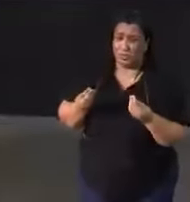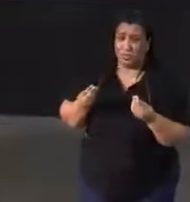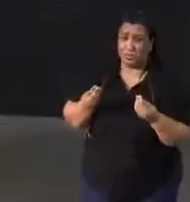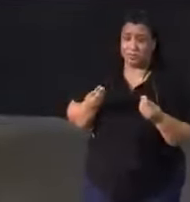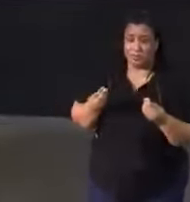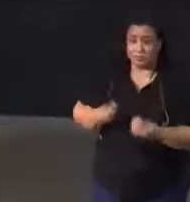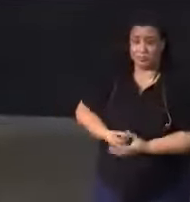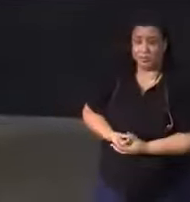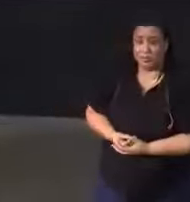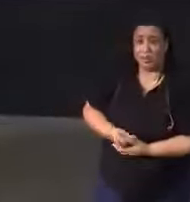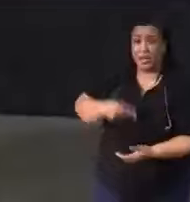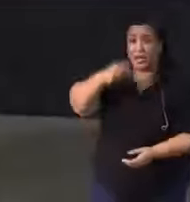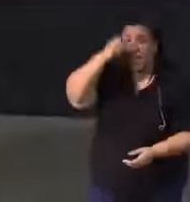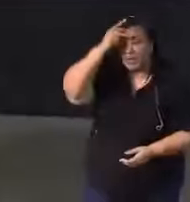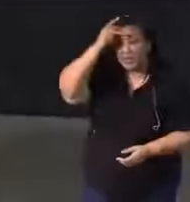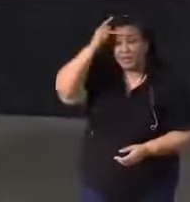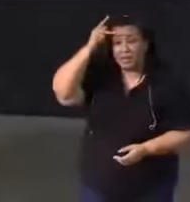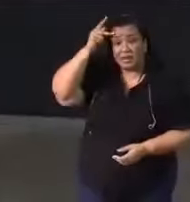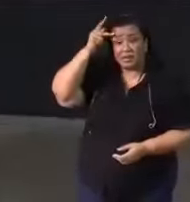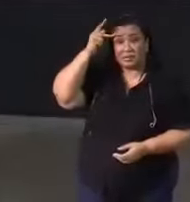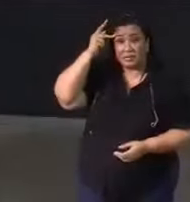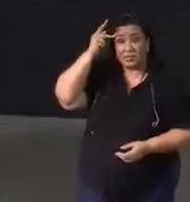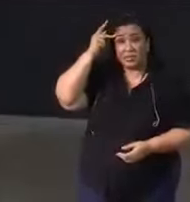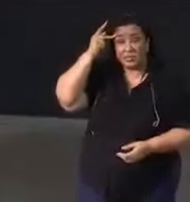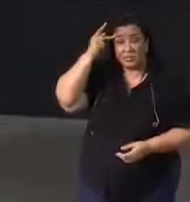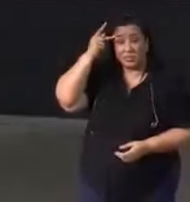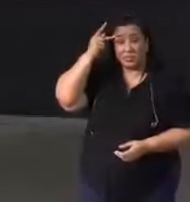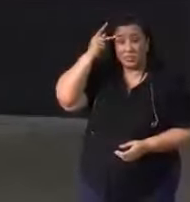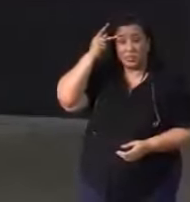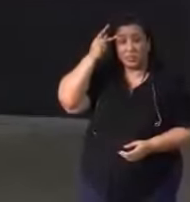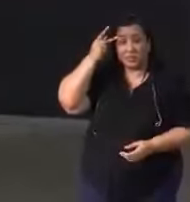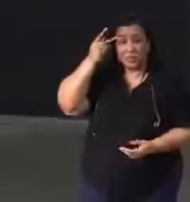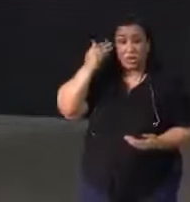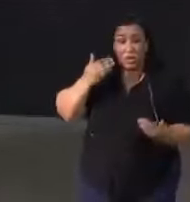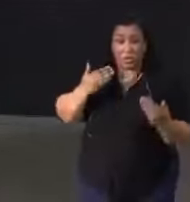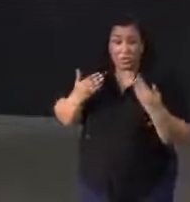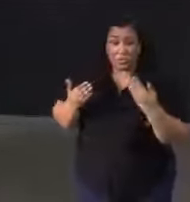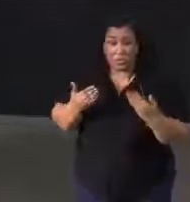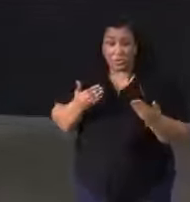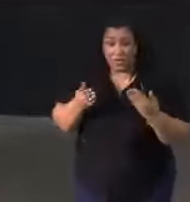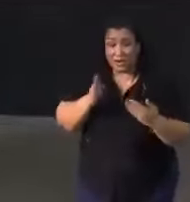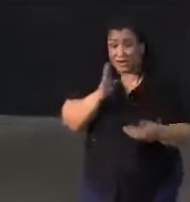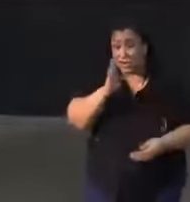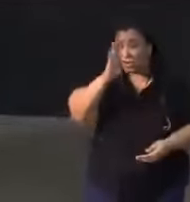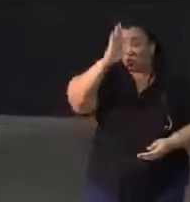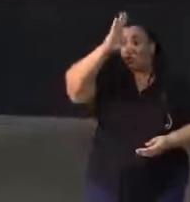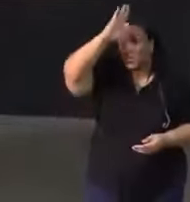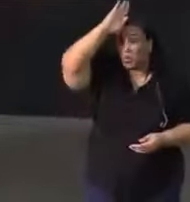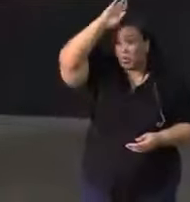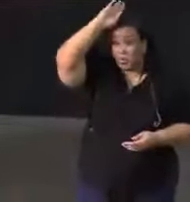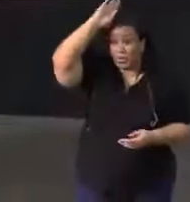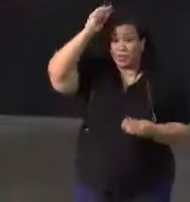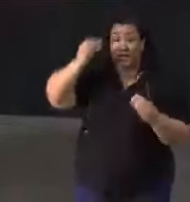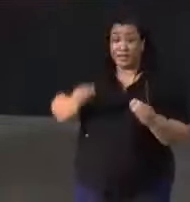as pessoas estão nos dando exatamente o que Roma dava para os hebreus: pão